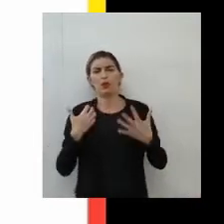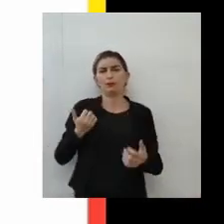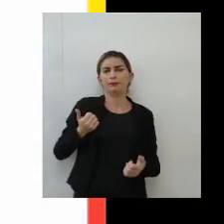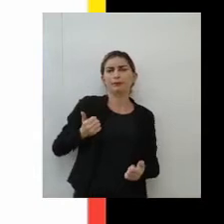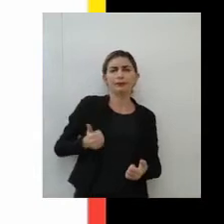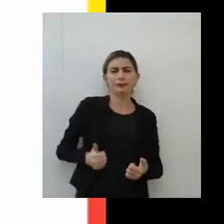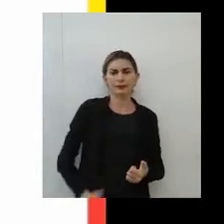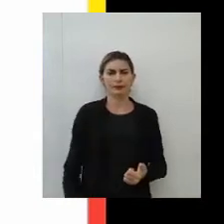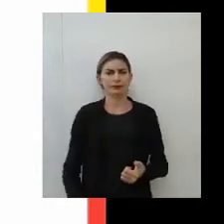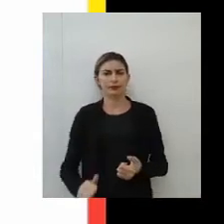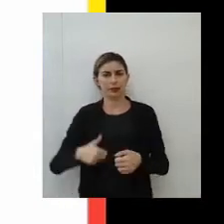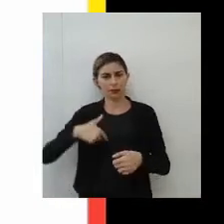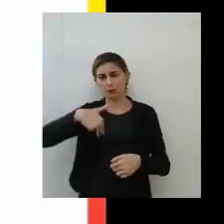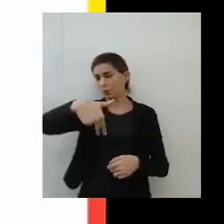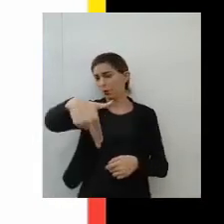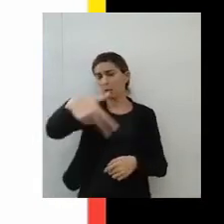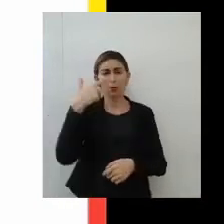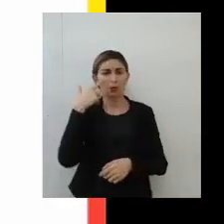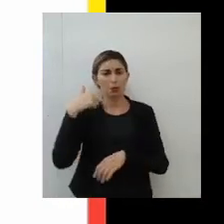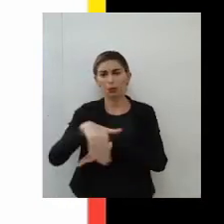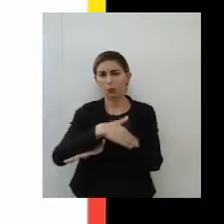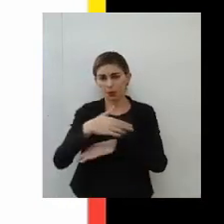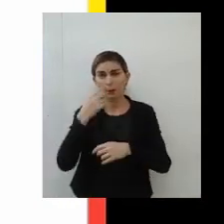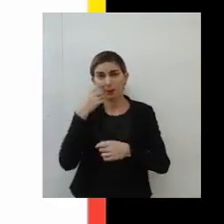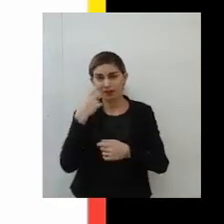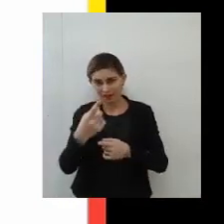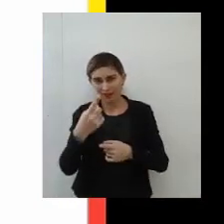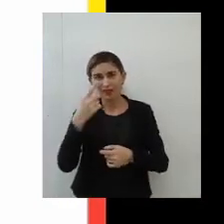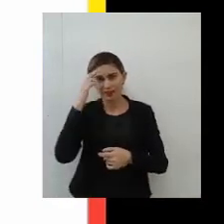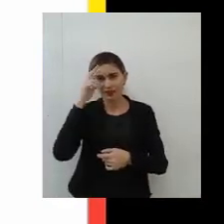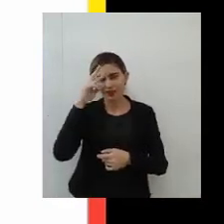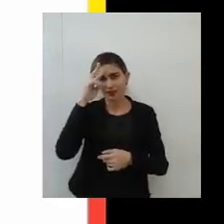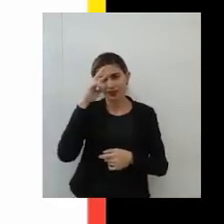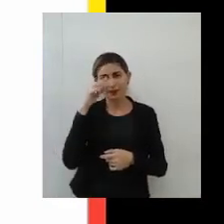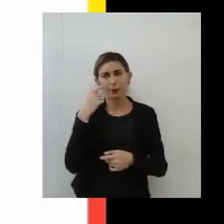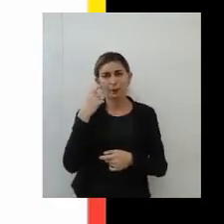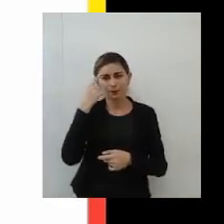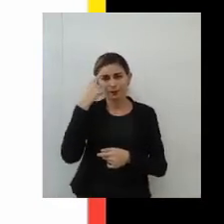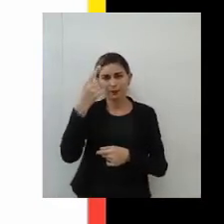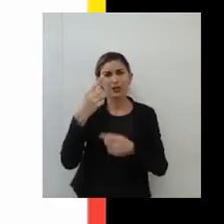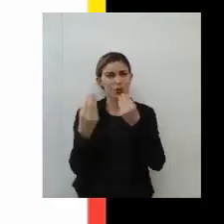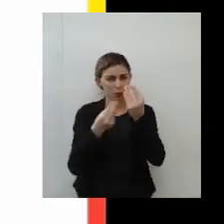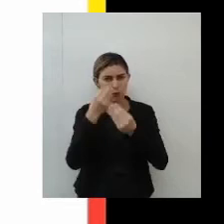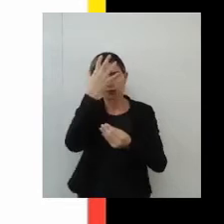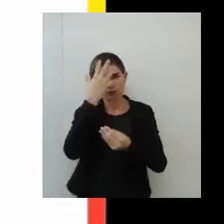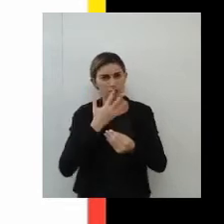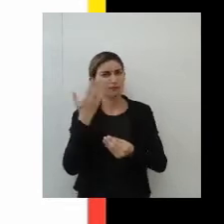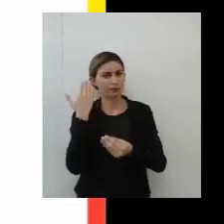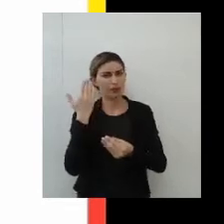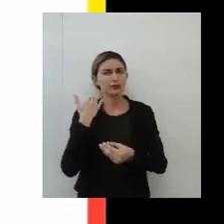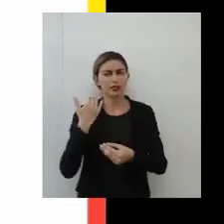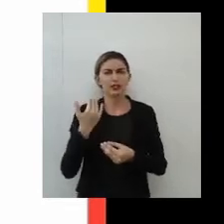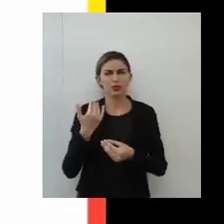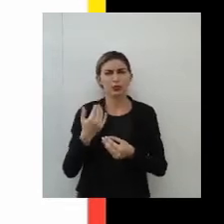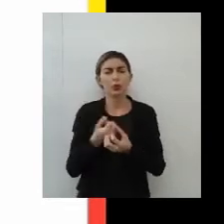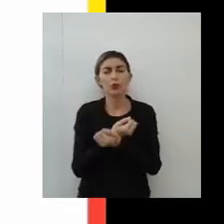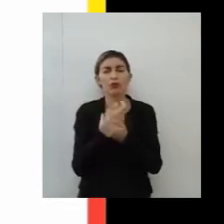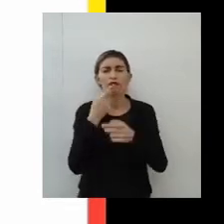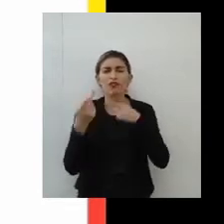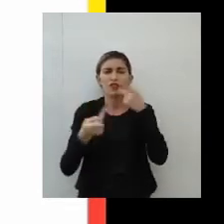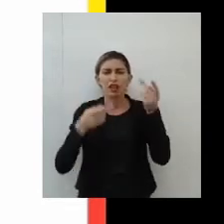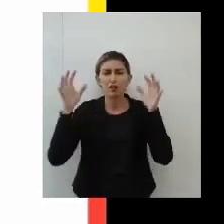fezes. Para você ter ideia de como a coisa era séria. Tá? Sem falar que quando o